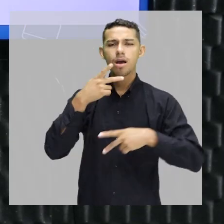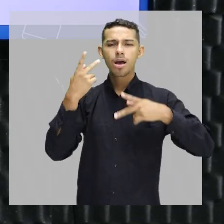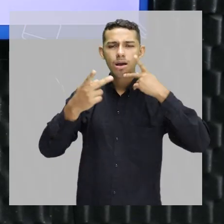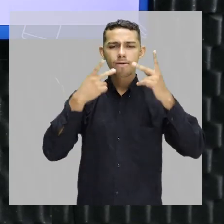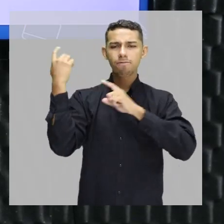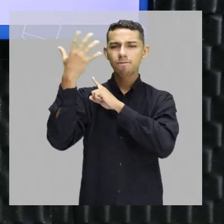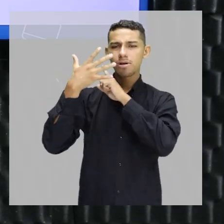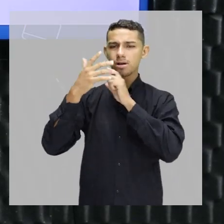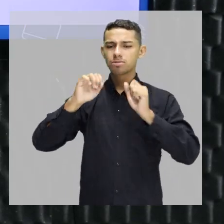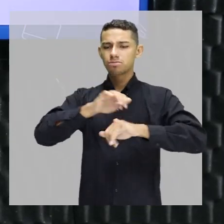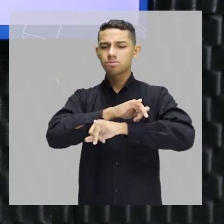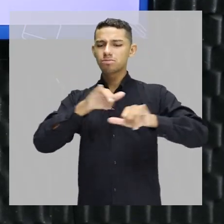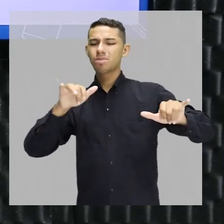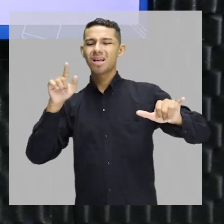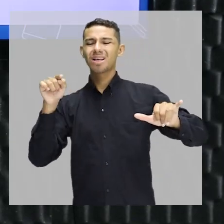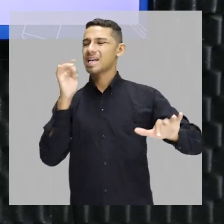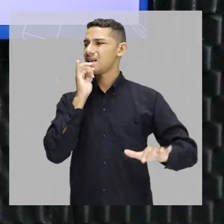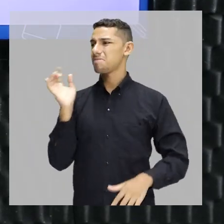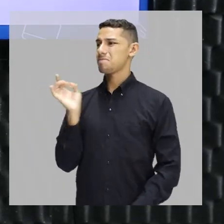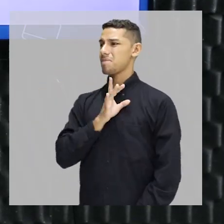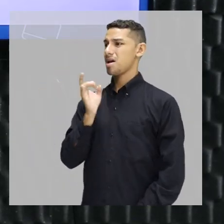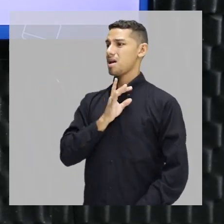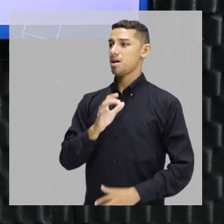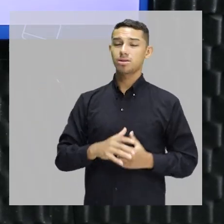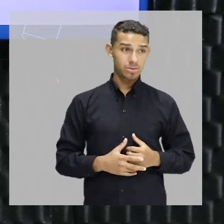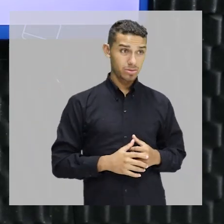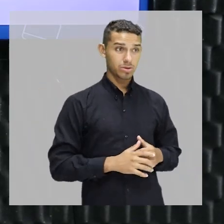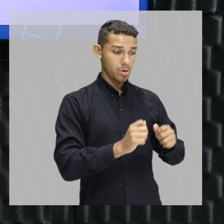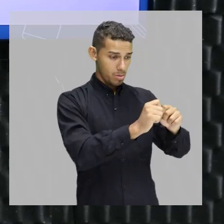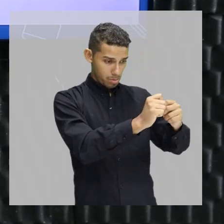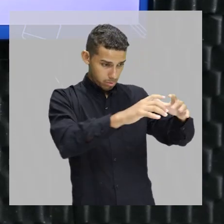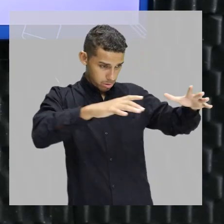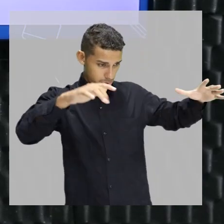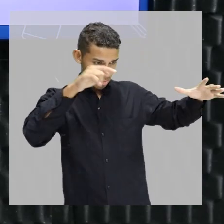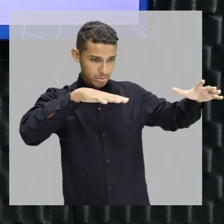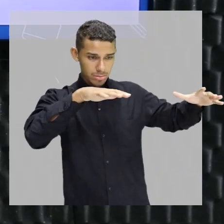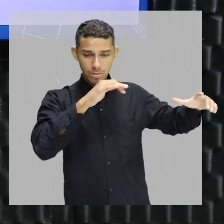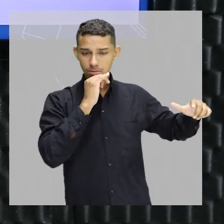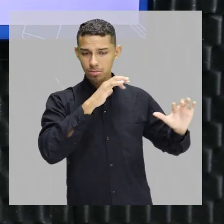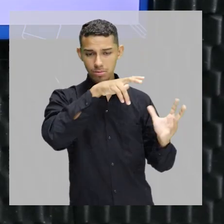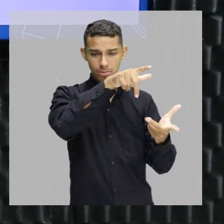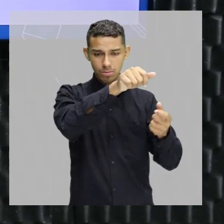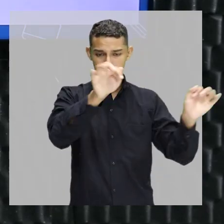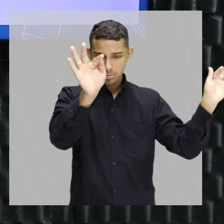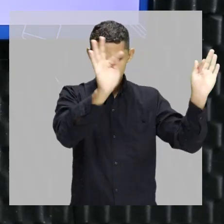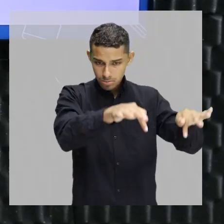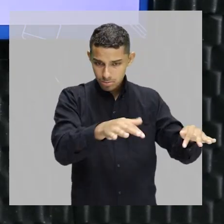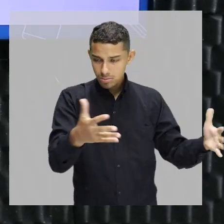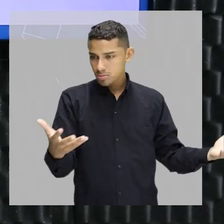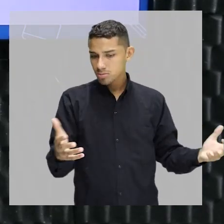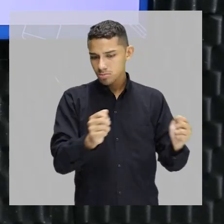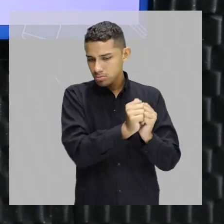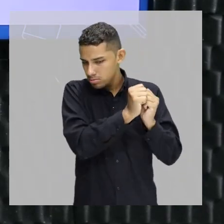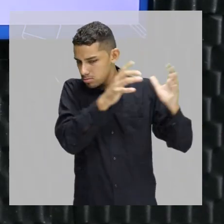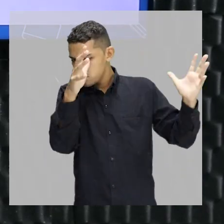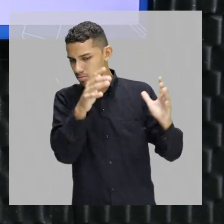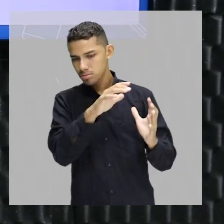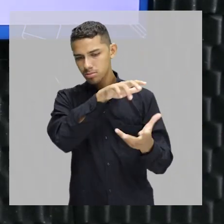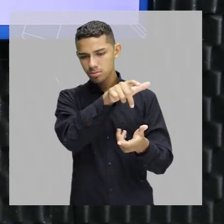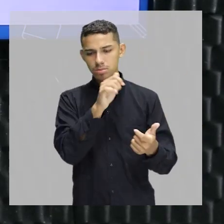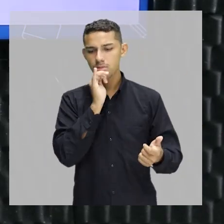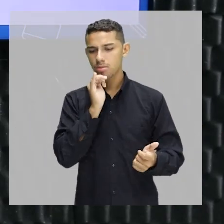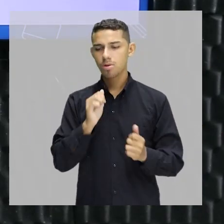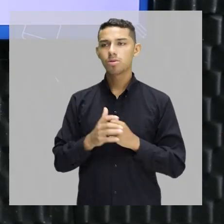esse medo de se acontecer alguma coisa, né, gerar buraco negro, né, que se falava, fazer